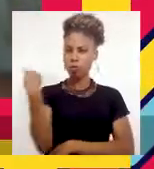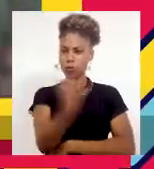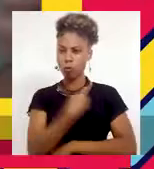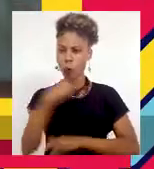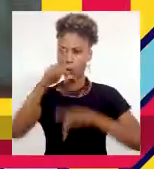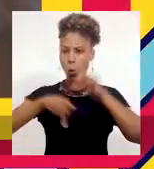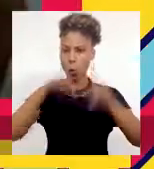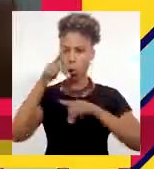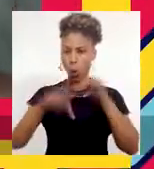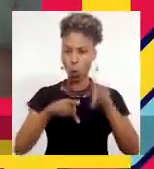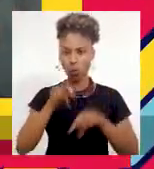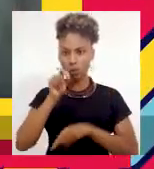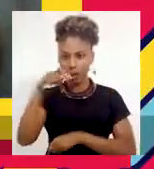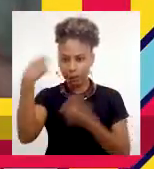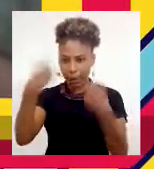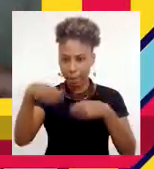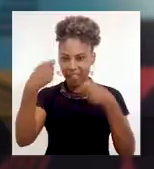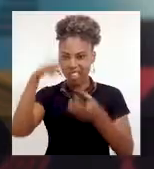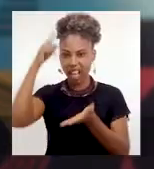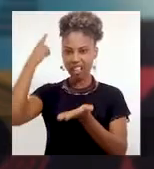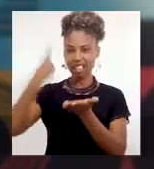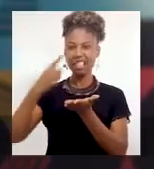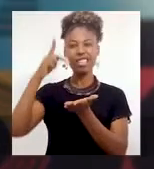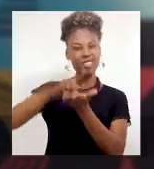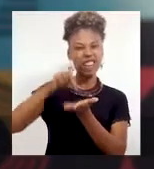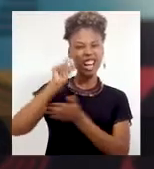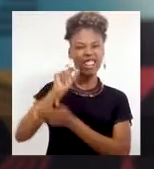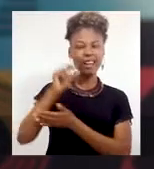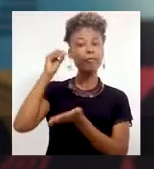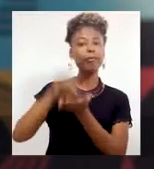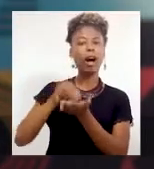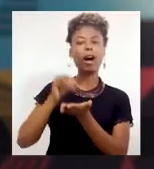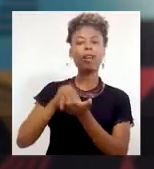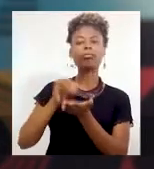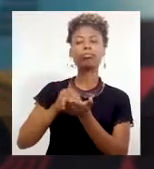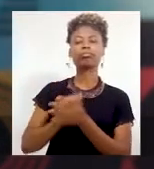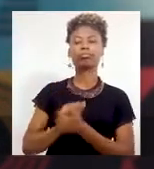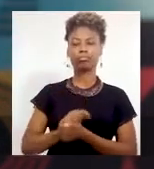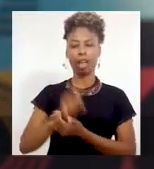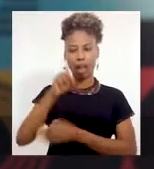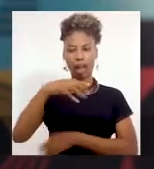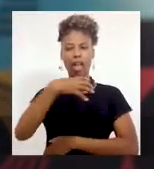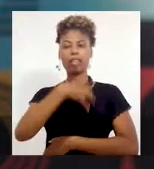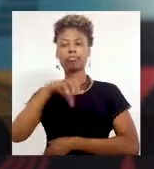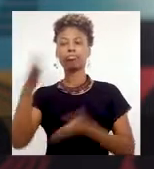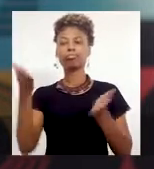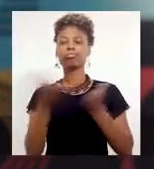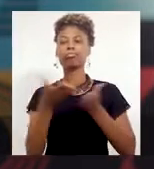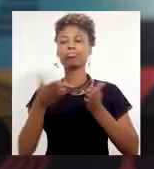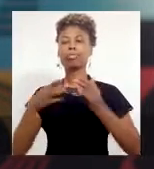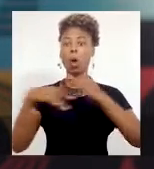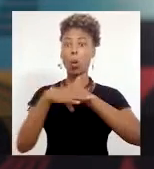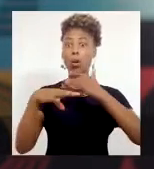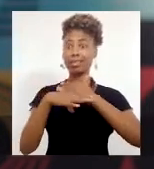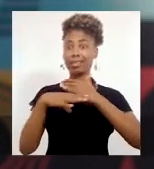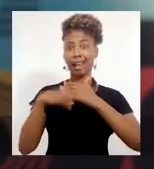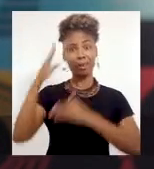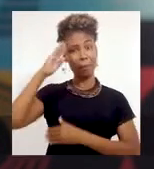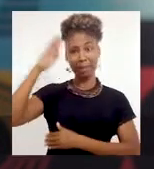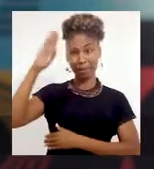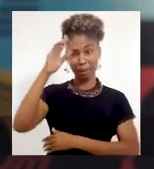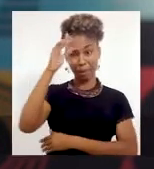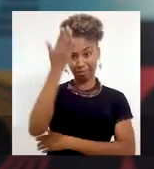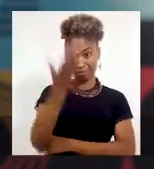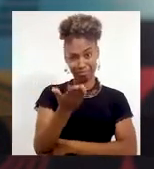tem compromisso com a gente, que é o povo. O que você mais precisa de verdade está em falta. Essa é a Salvador de hoje,